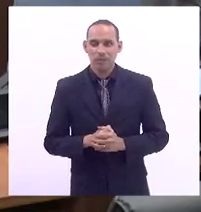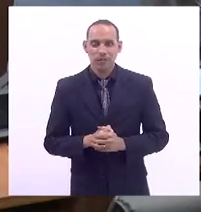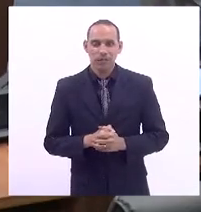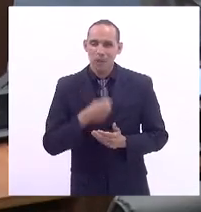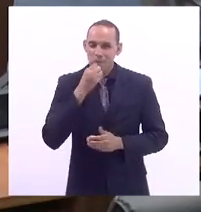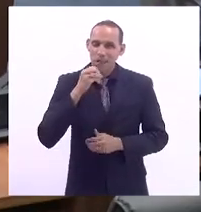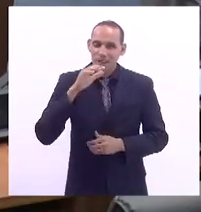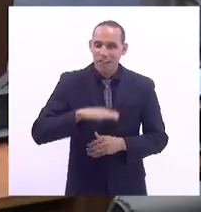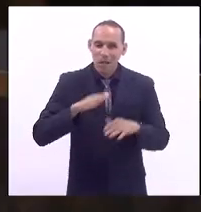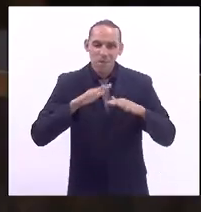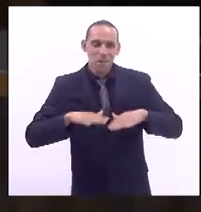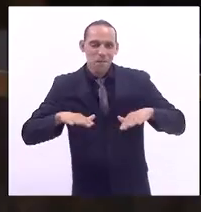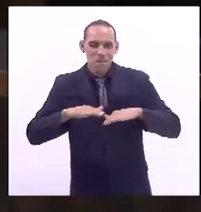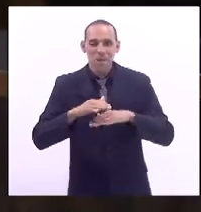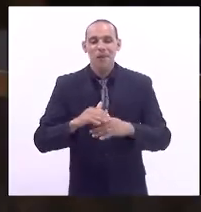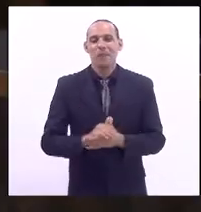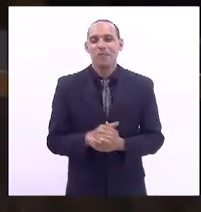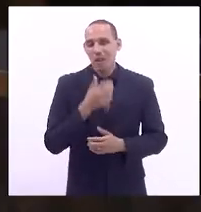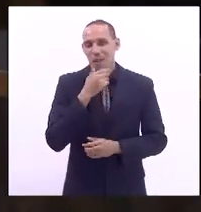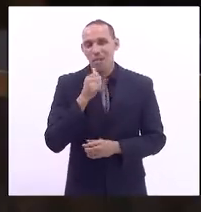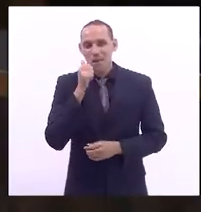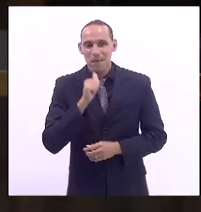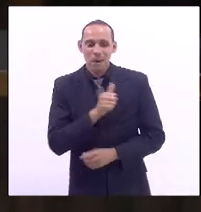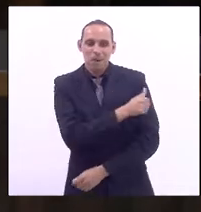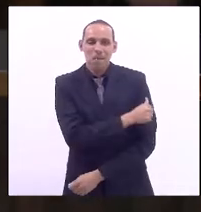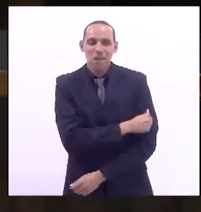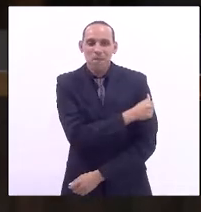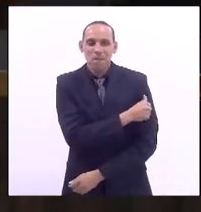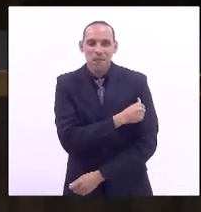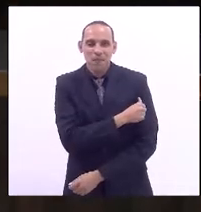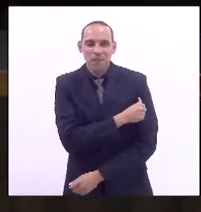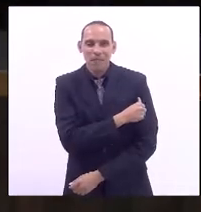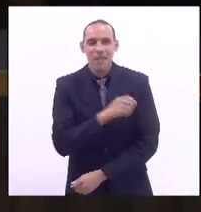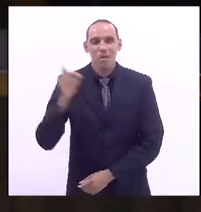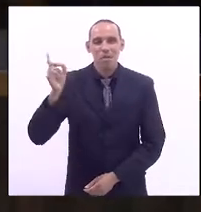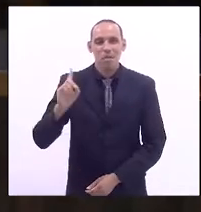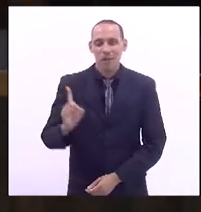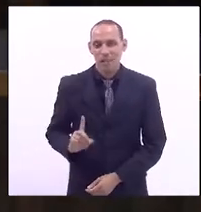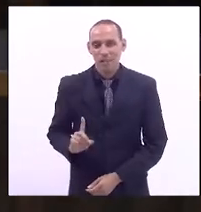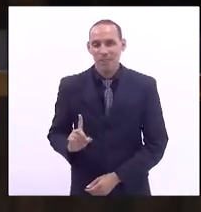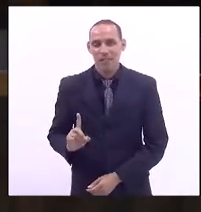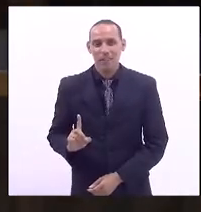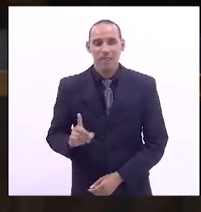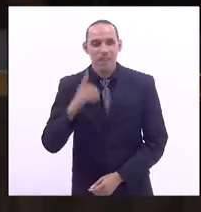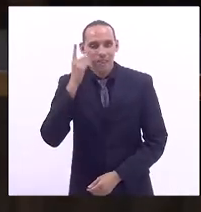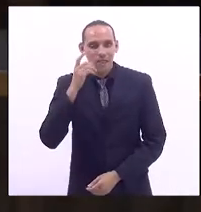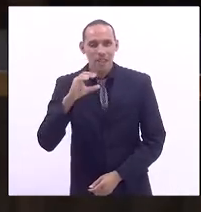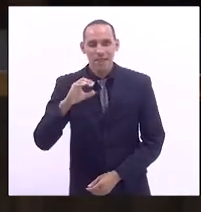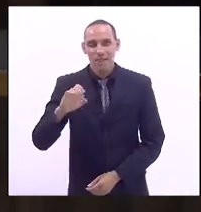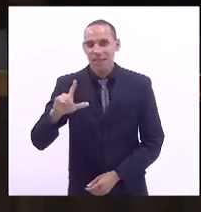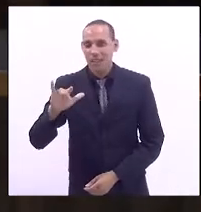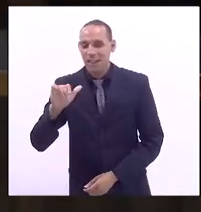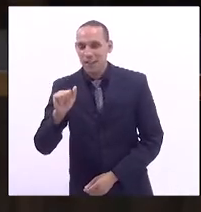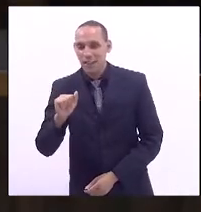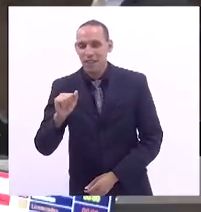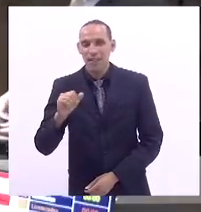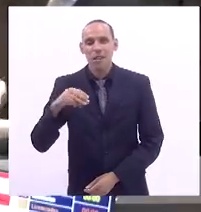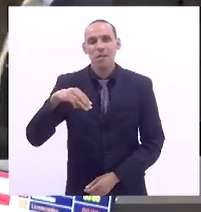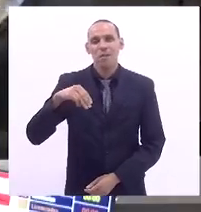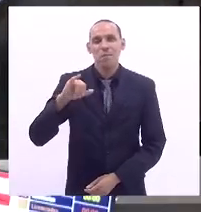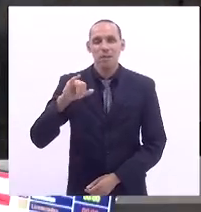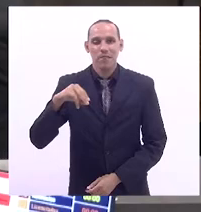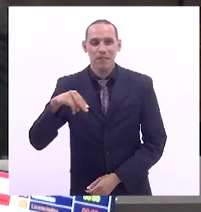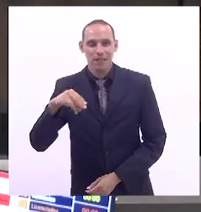Oi boa tarde a todas e todos boa tarde enfermeira Rejane Deputado a Dani tá da série A deputado Carlos